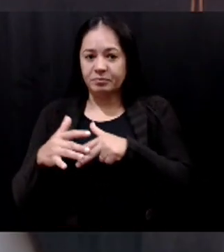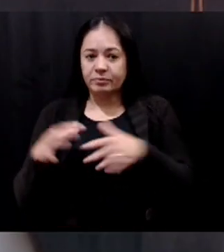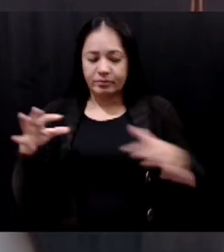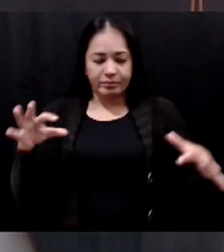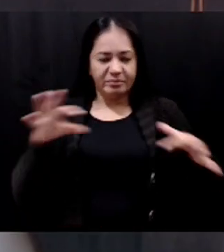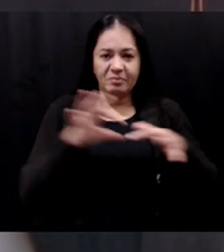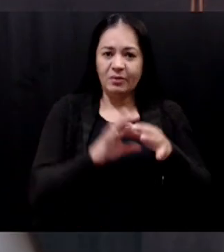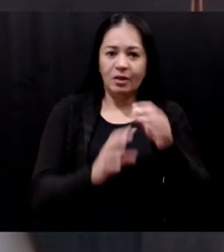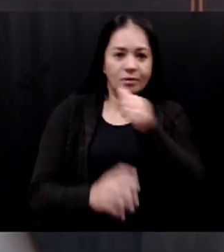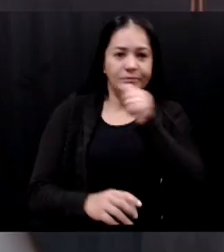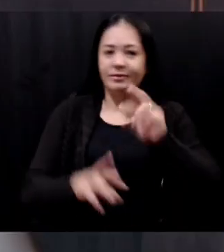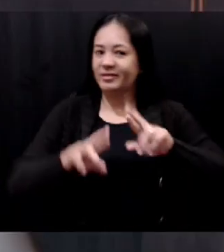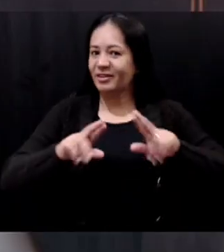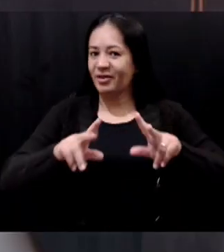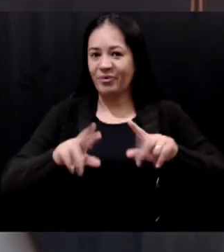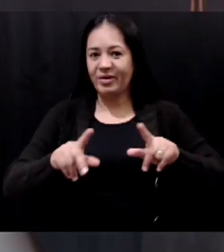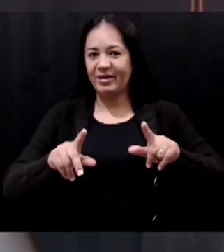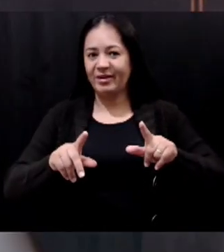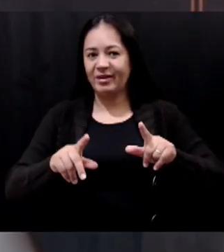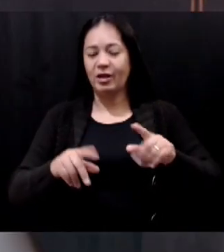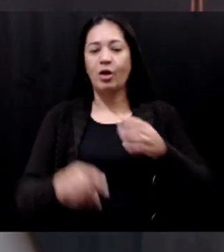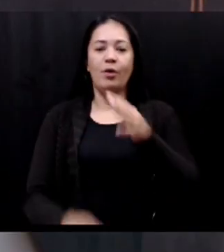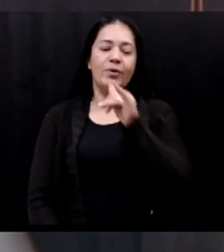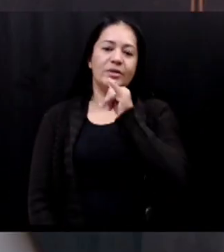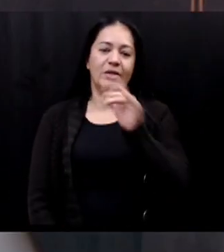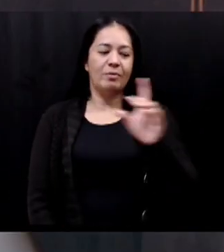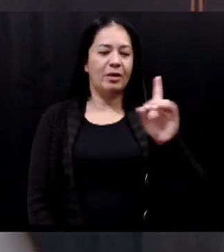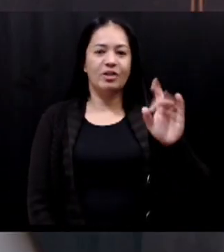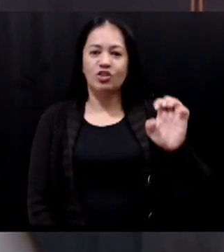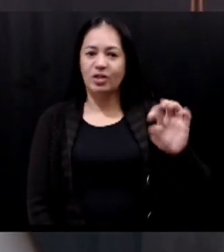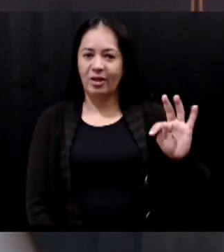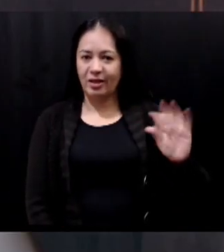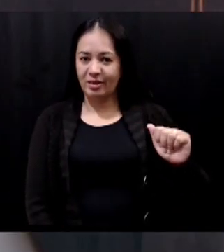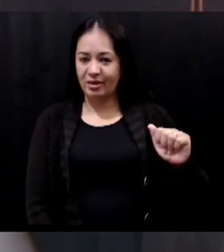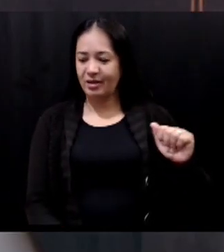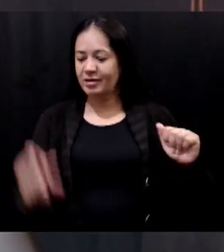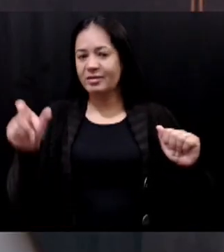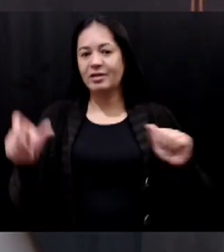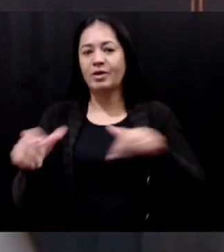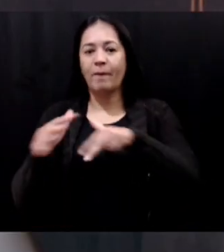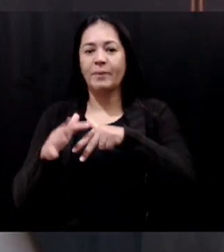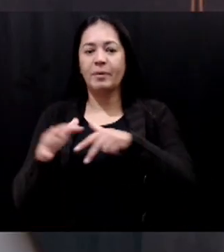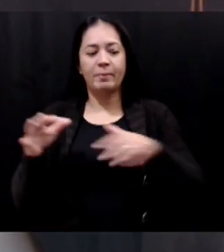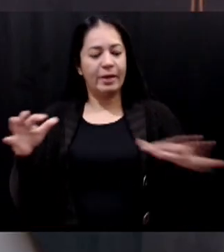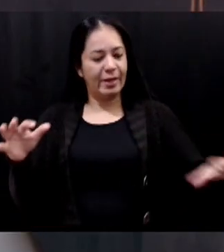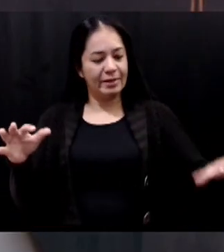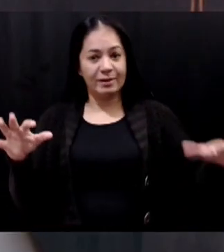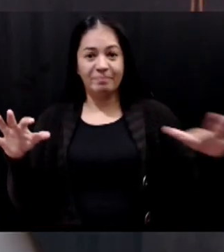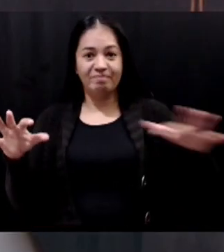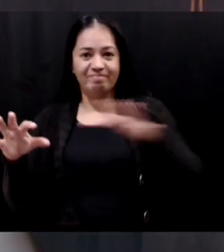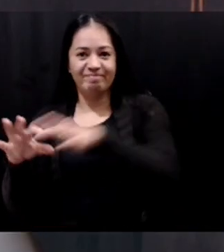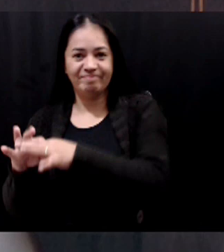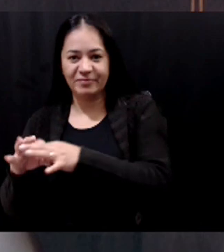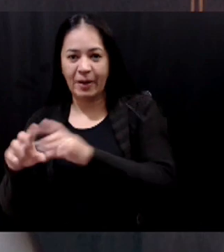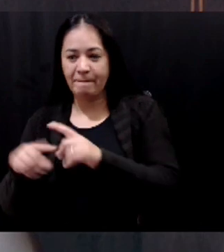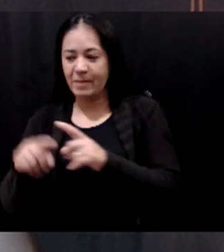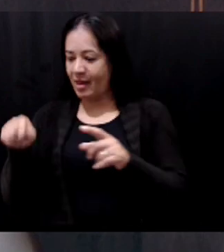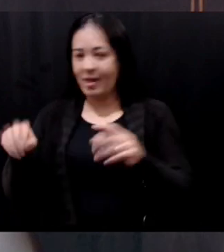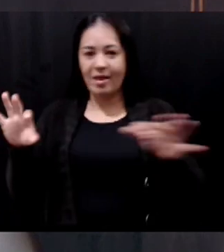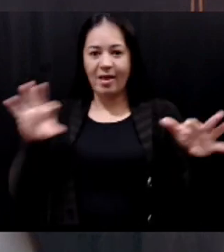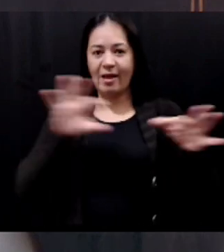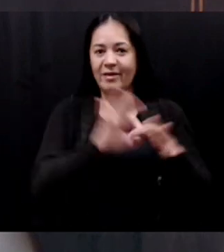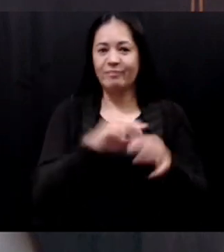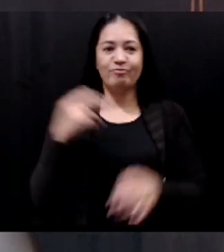o segredo, porque dessa forma, tudo que ele estiver fazendo de novo, todas as alterações, a dieta propriamente dita, ela vai